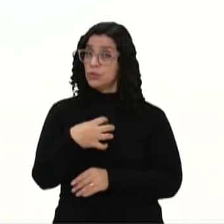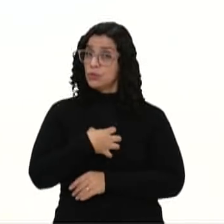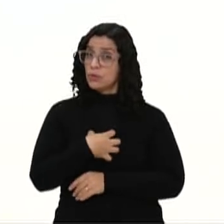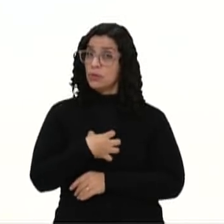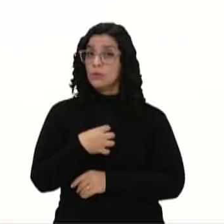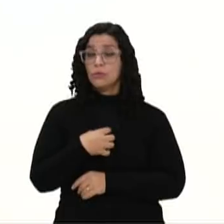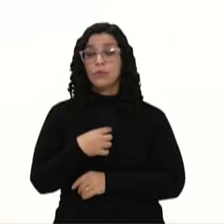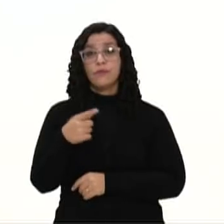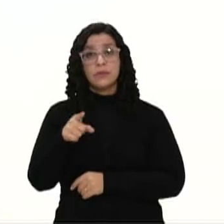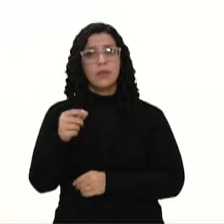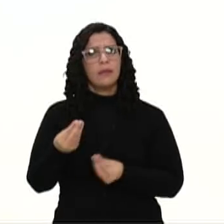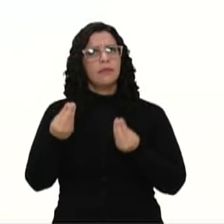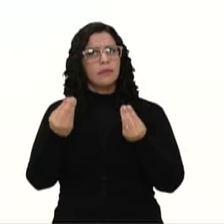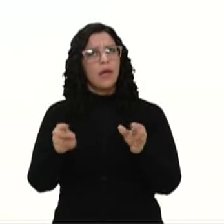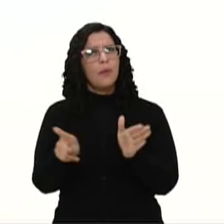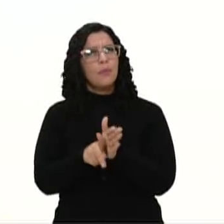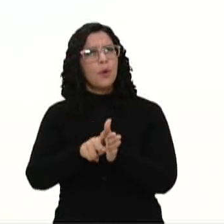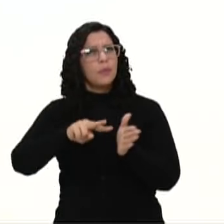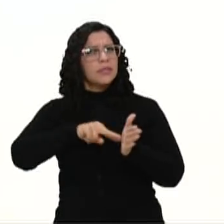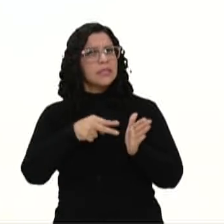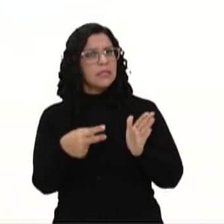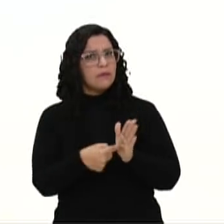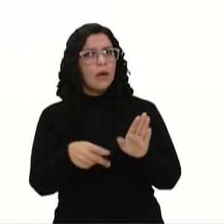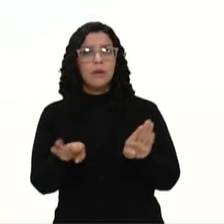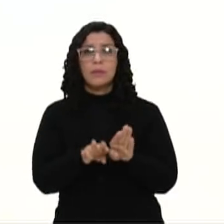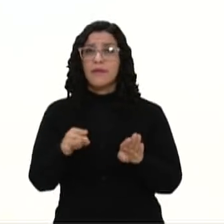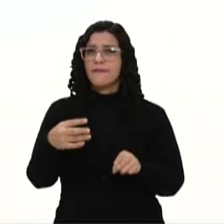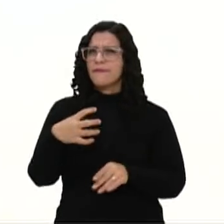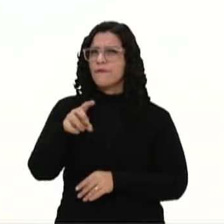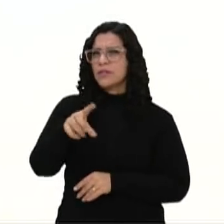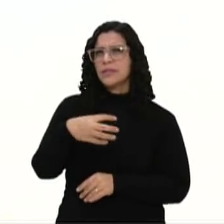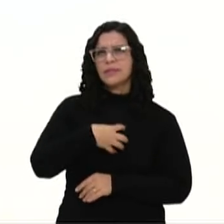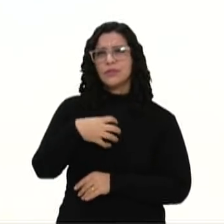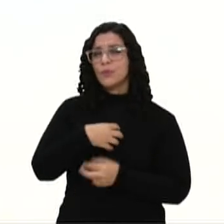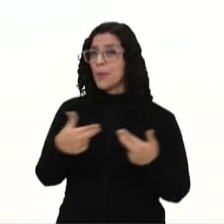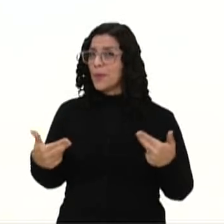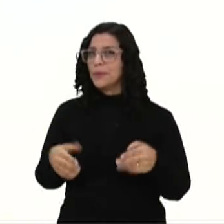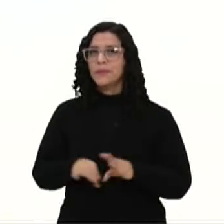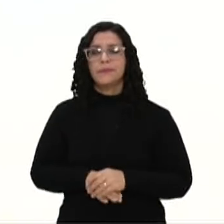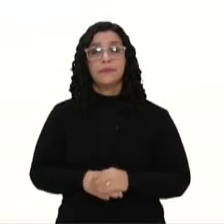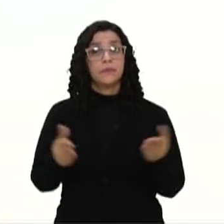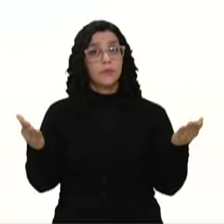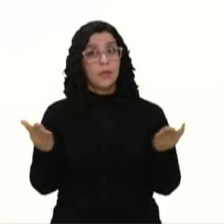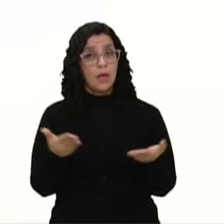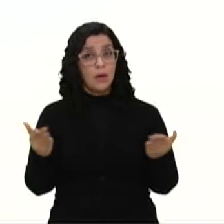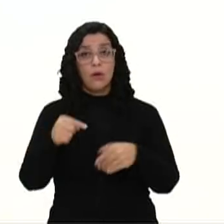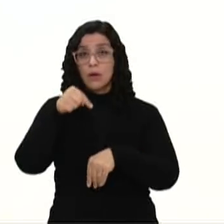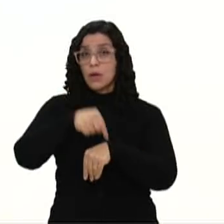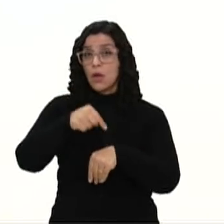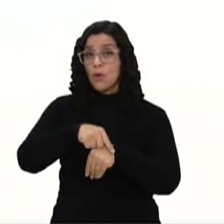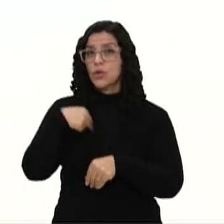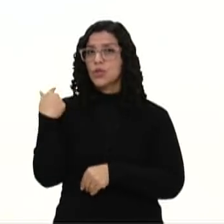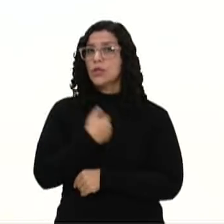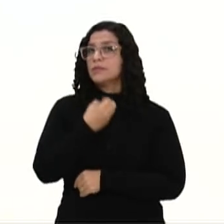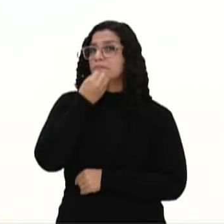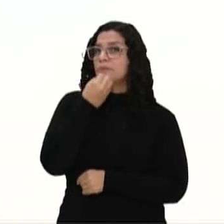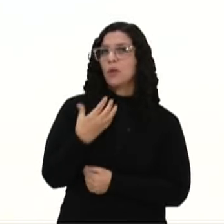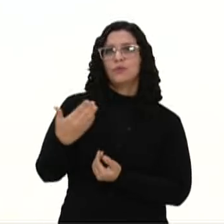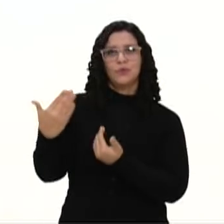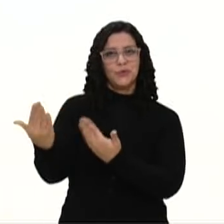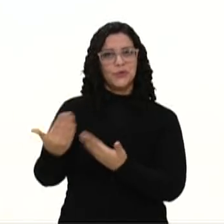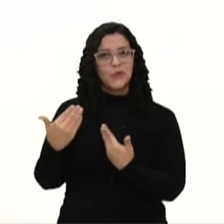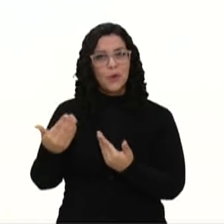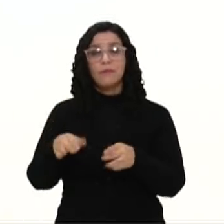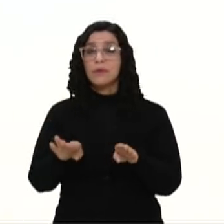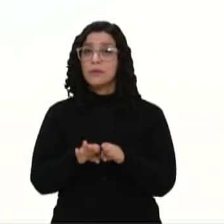forma, te tenham dado sentido e tenham feito sentir alguma coisa. Agora é hora de ser um bom jovem